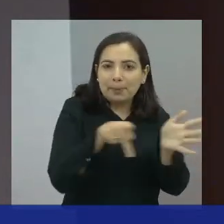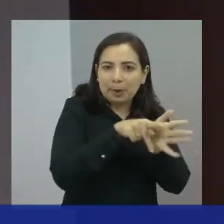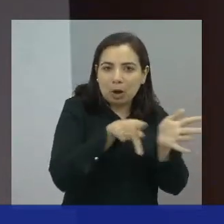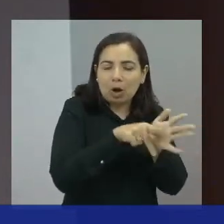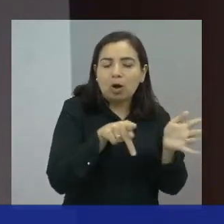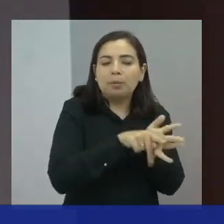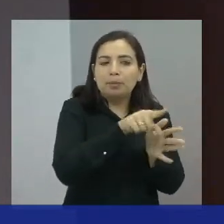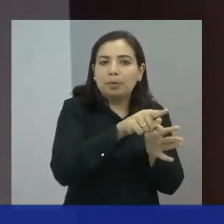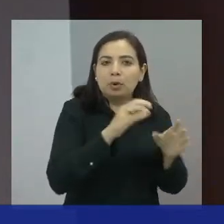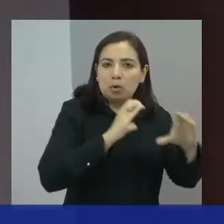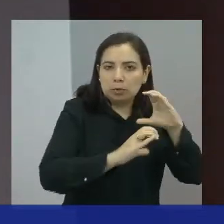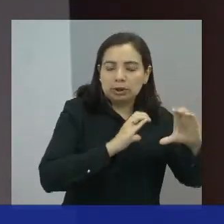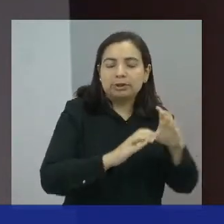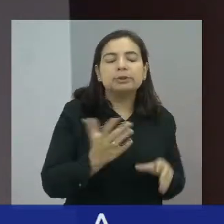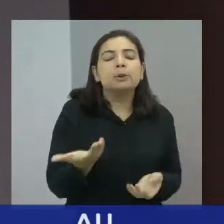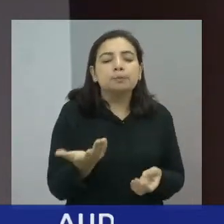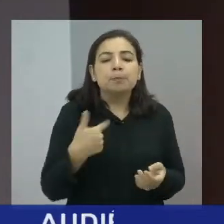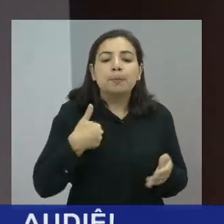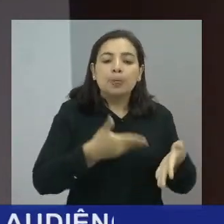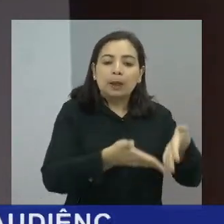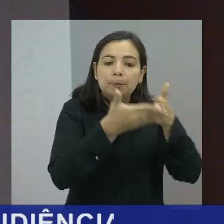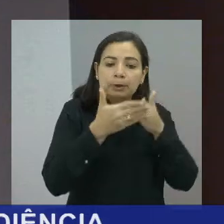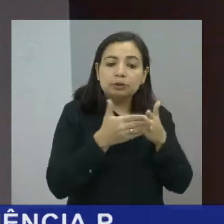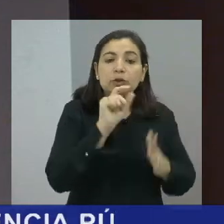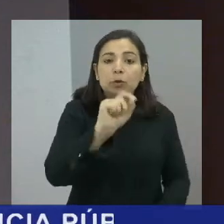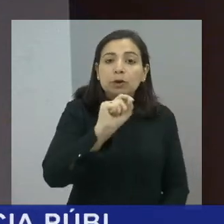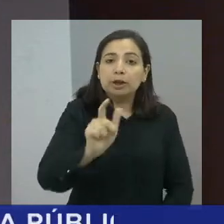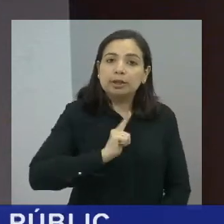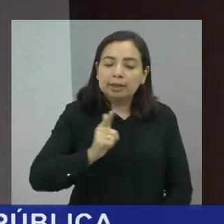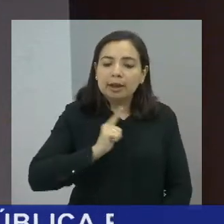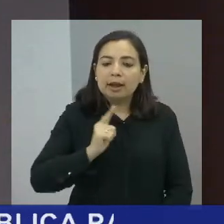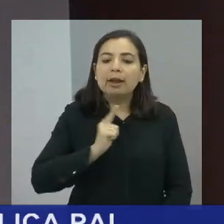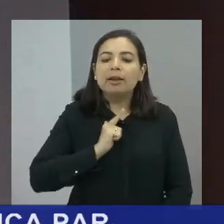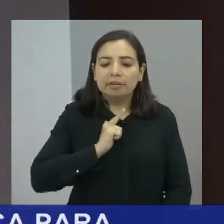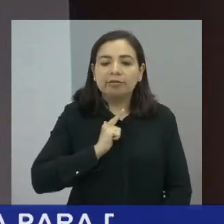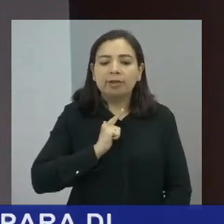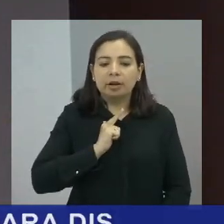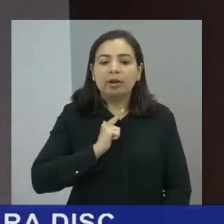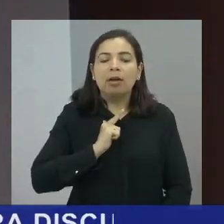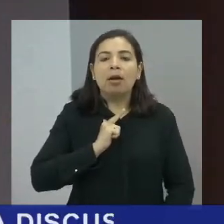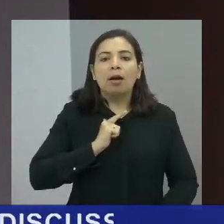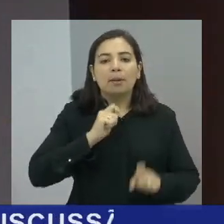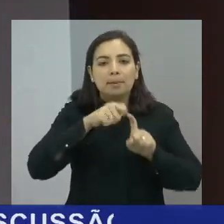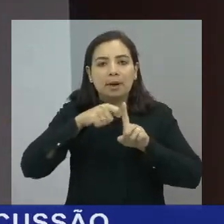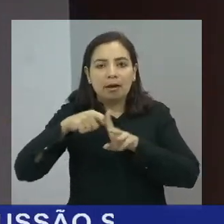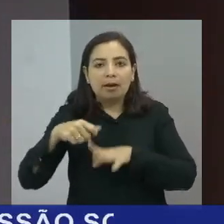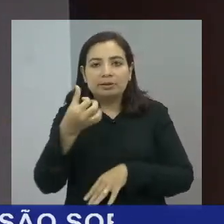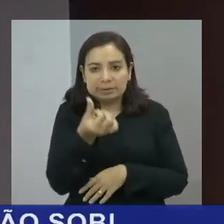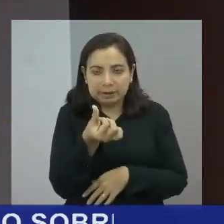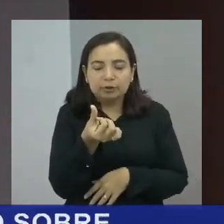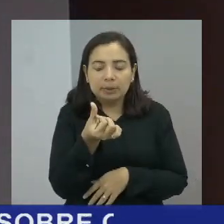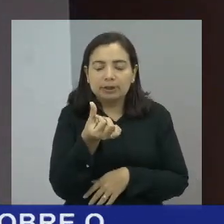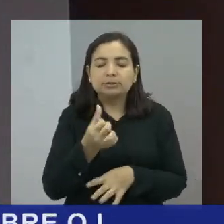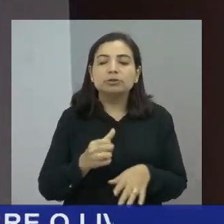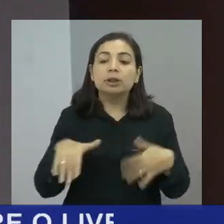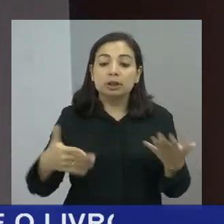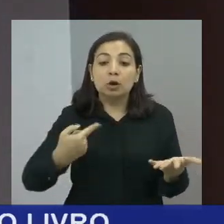quantidade de inserções que nós tivemos nos últimos 6 meses. Então, nos últimos 6 meses, nós tivemos